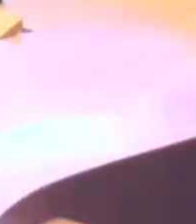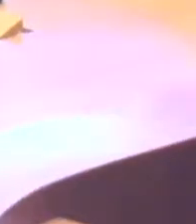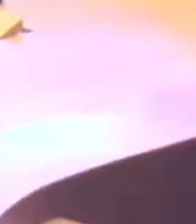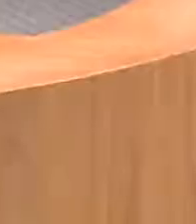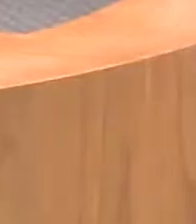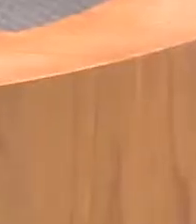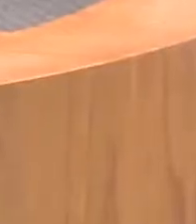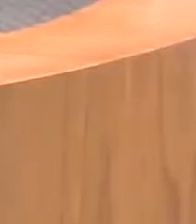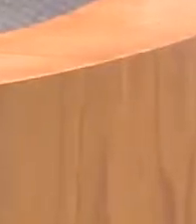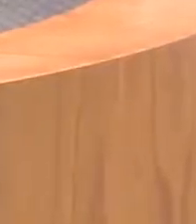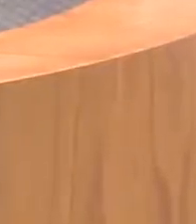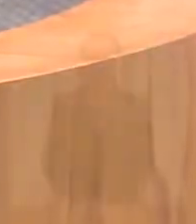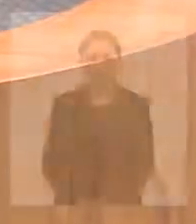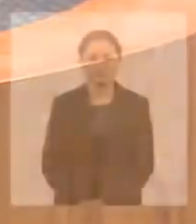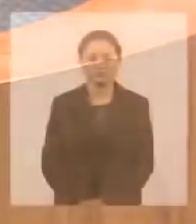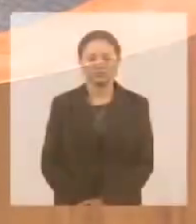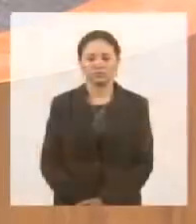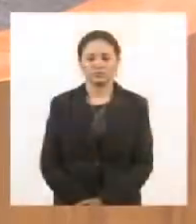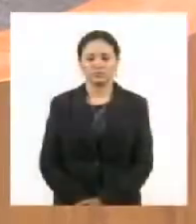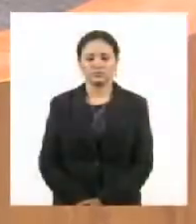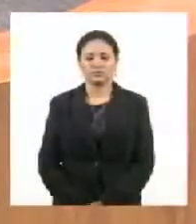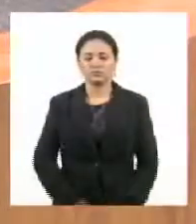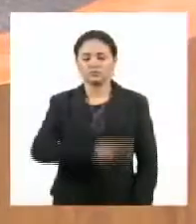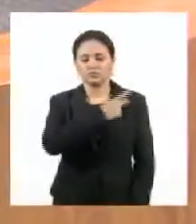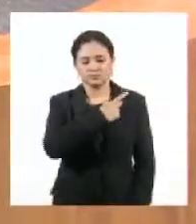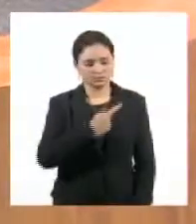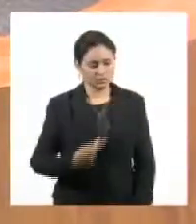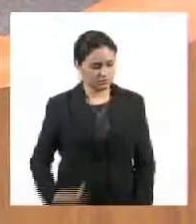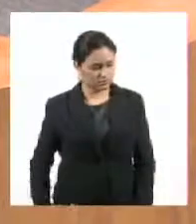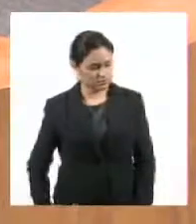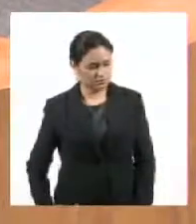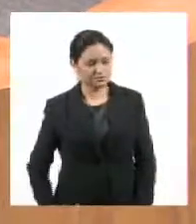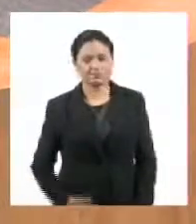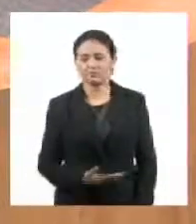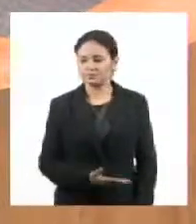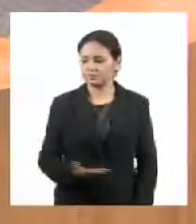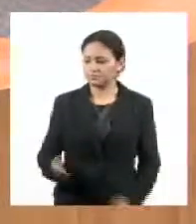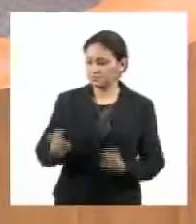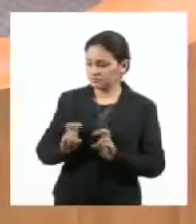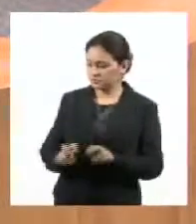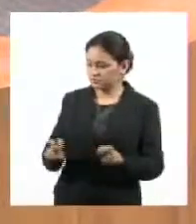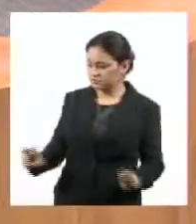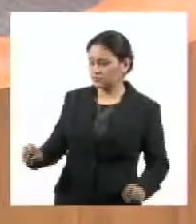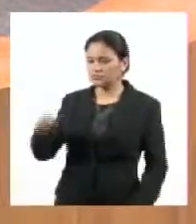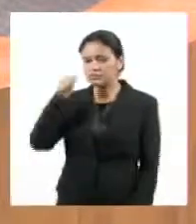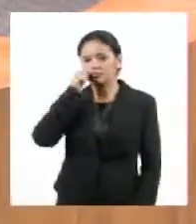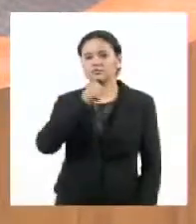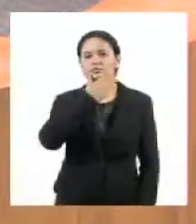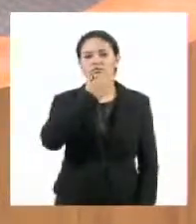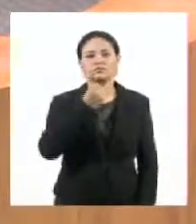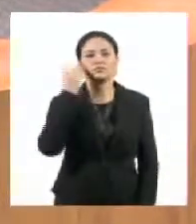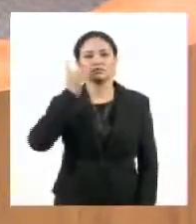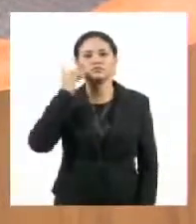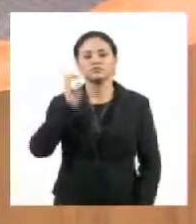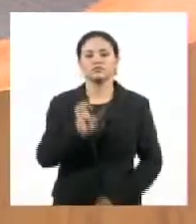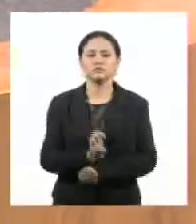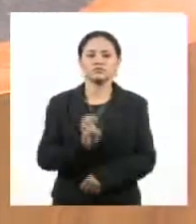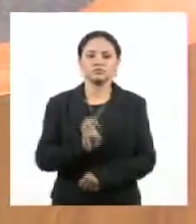Senhor presidente, demais membros da mesa, senhoras e senhores deputados